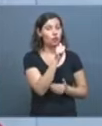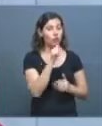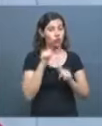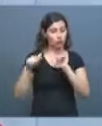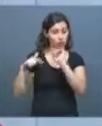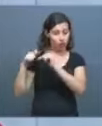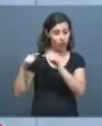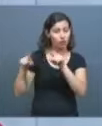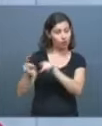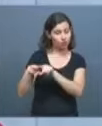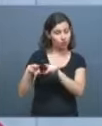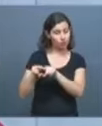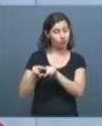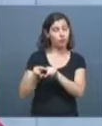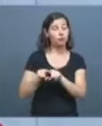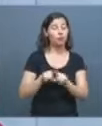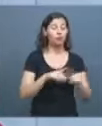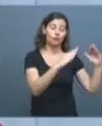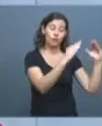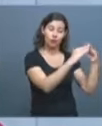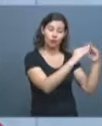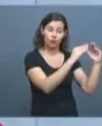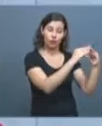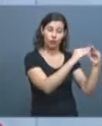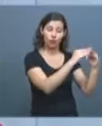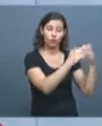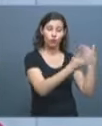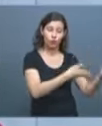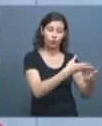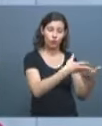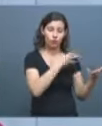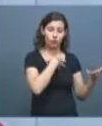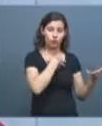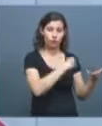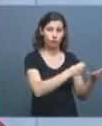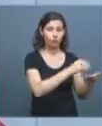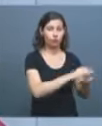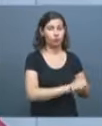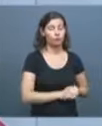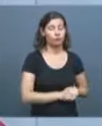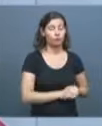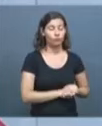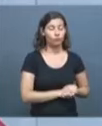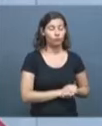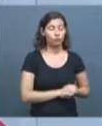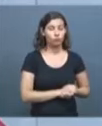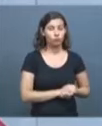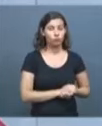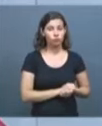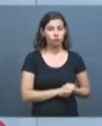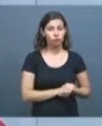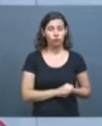mercado de trabalho como dentro de casa, criação de filhos. Mas